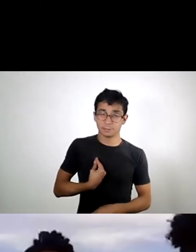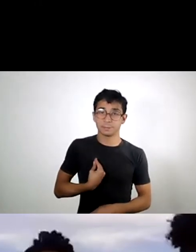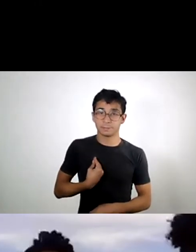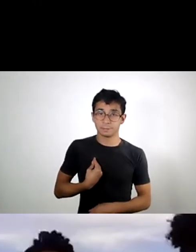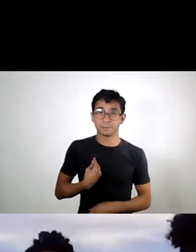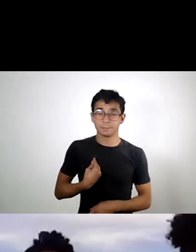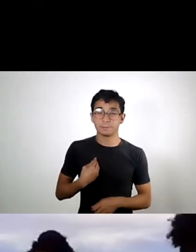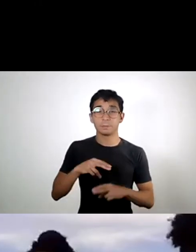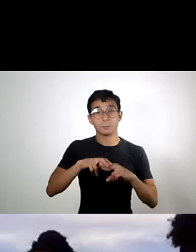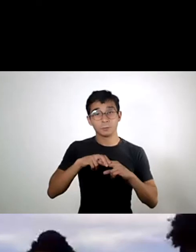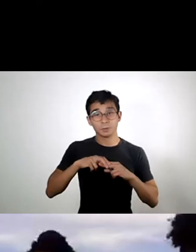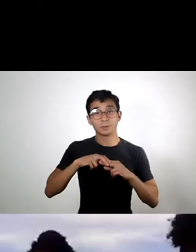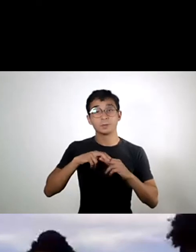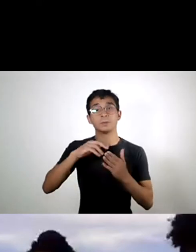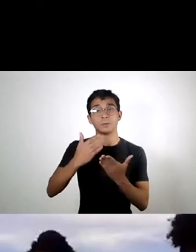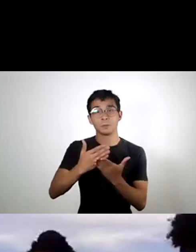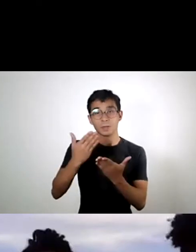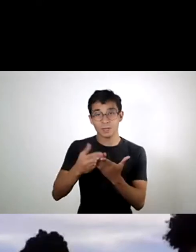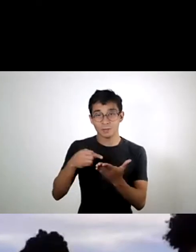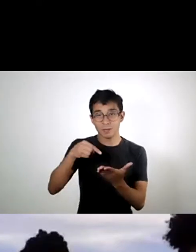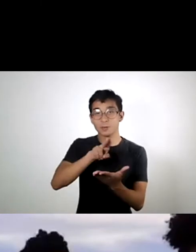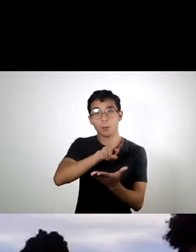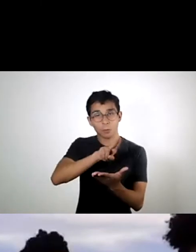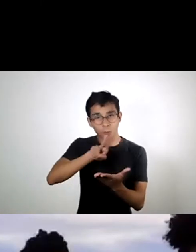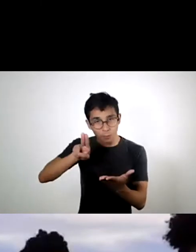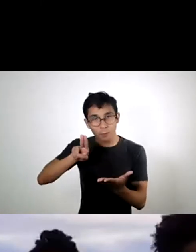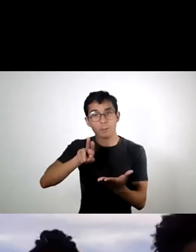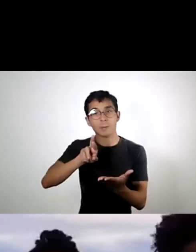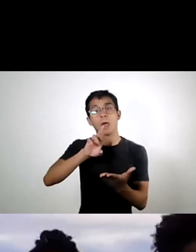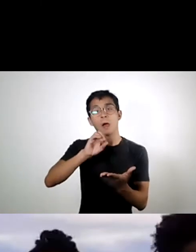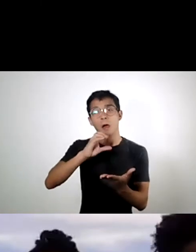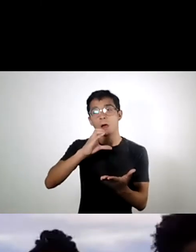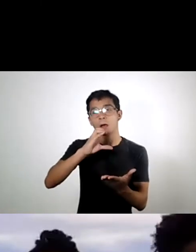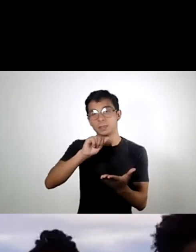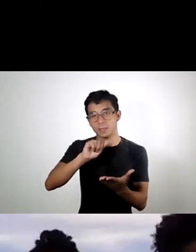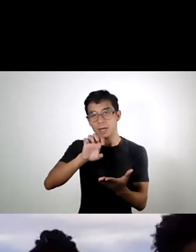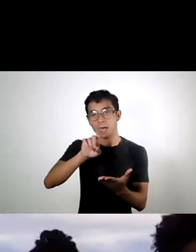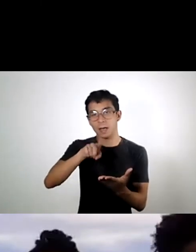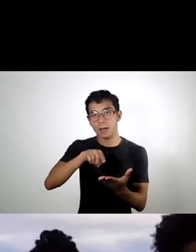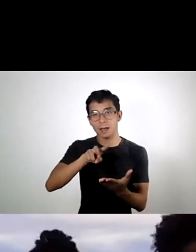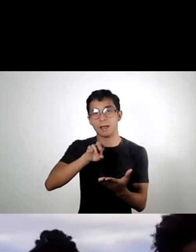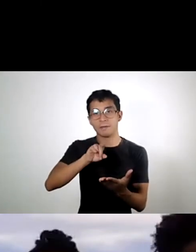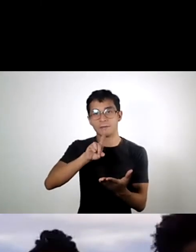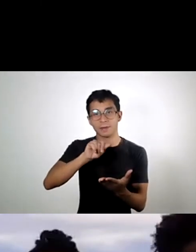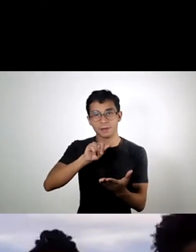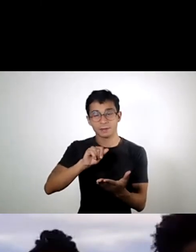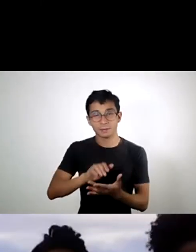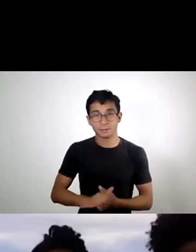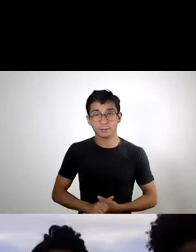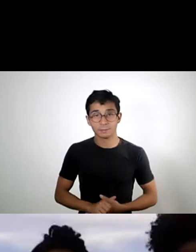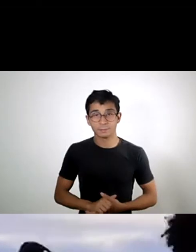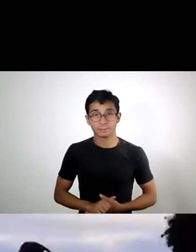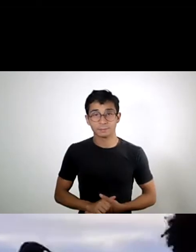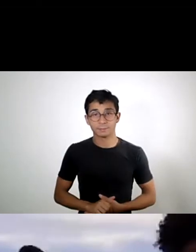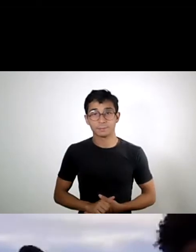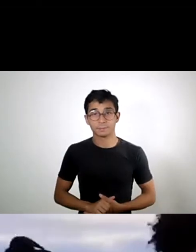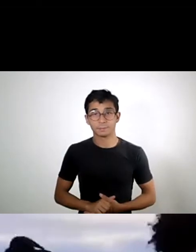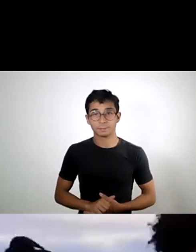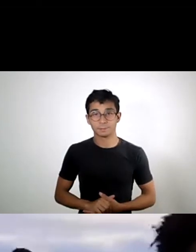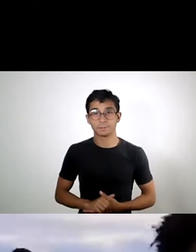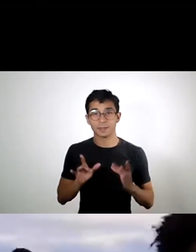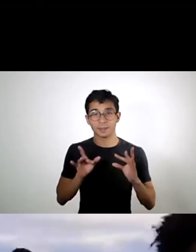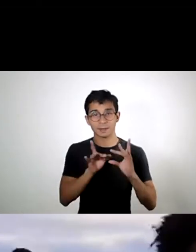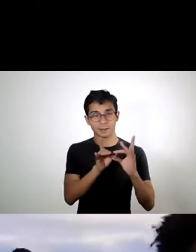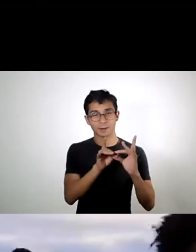nome do livro, Roça é Vida. Acho que é isso. E aí, fazendo uma conexão com a Cristina